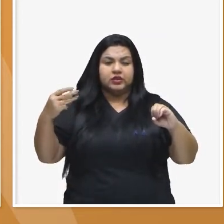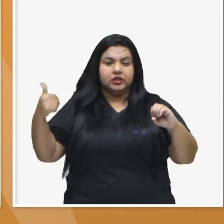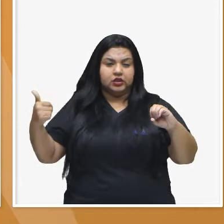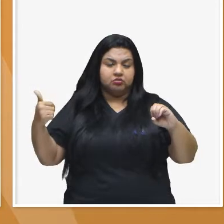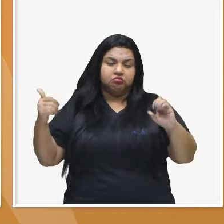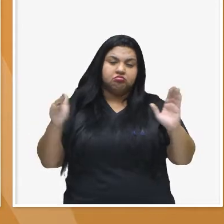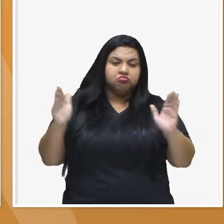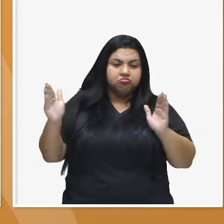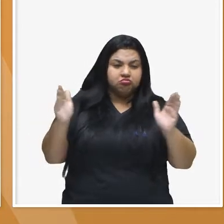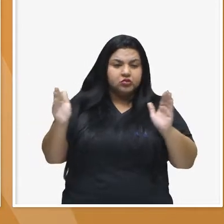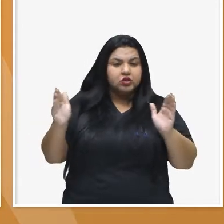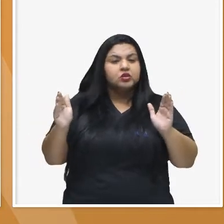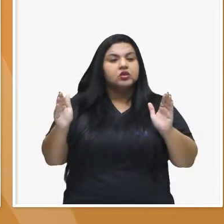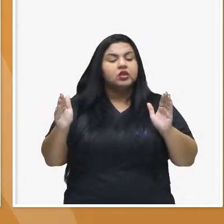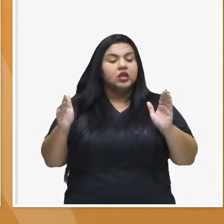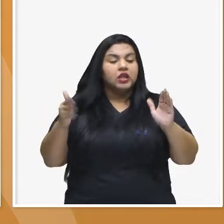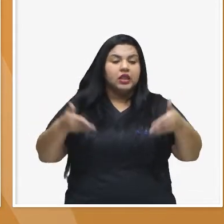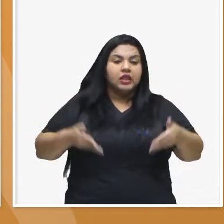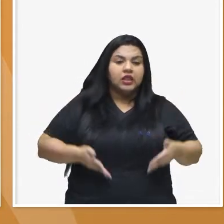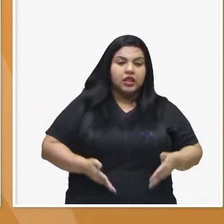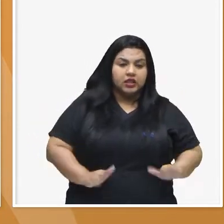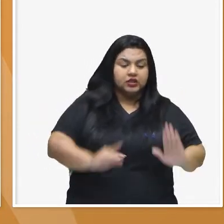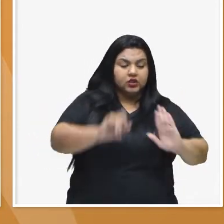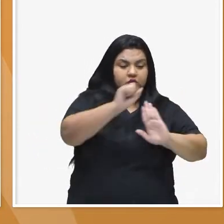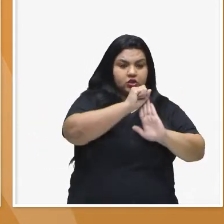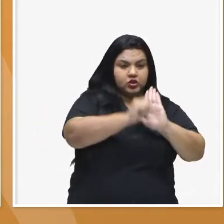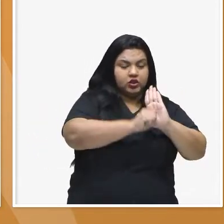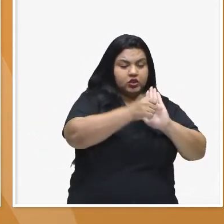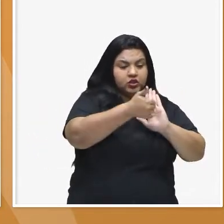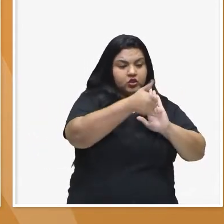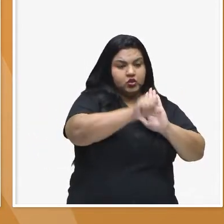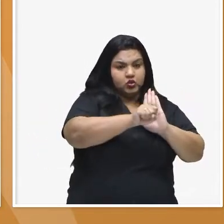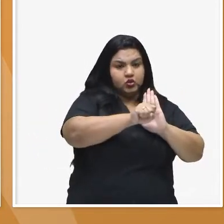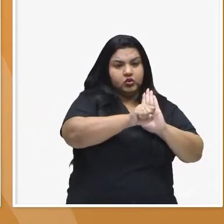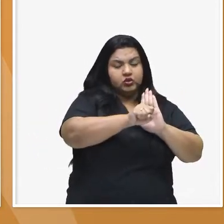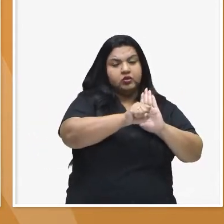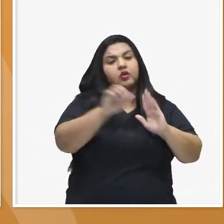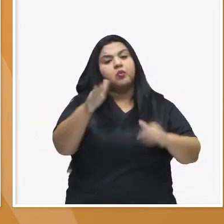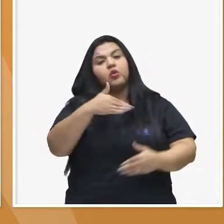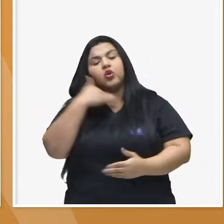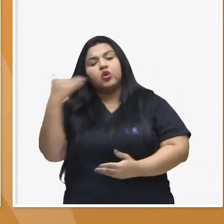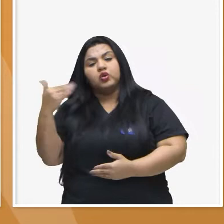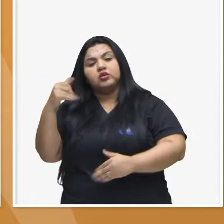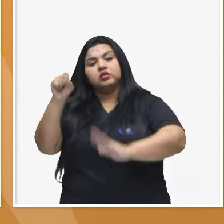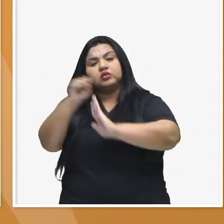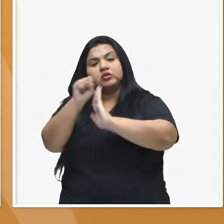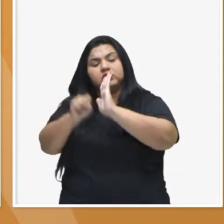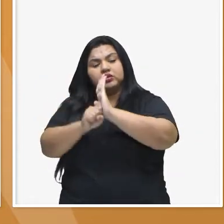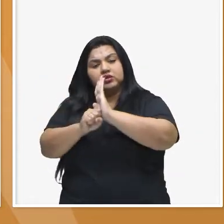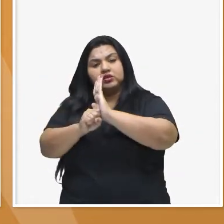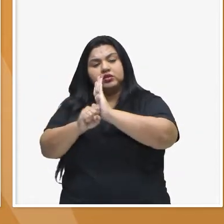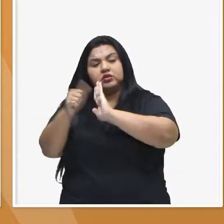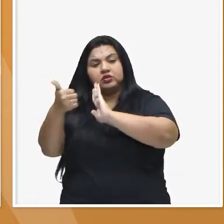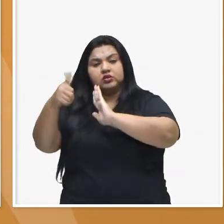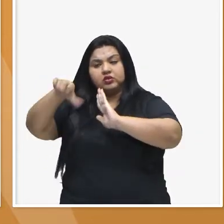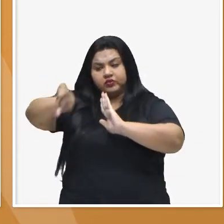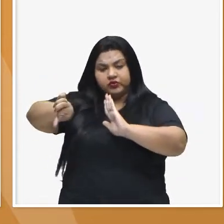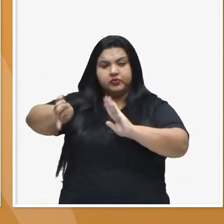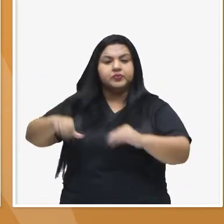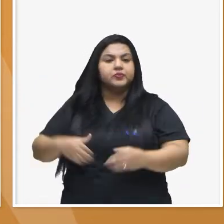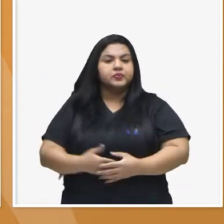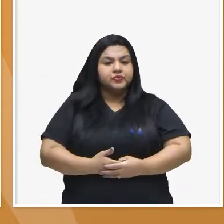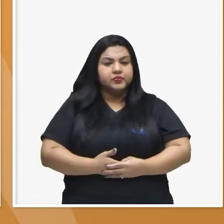ele nasceu no século XVIII, né, e morreu lá, né, no século XIX,